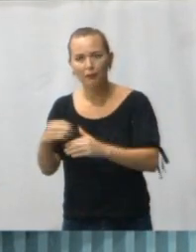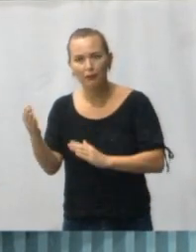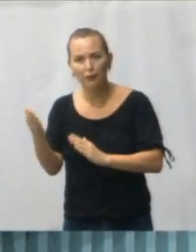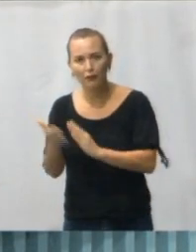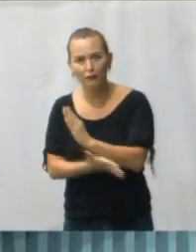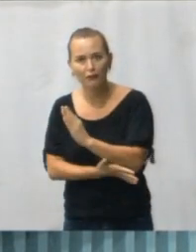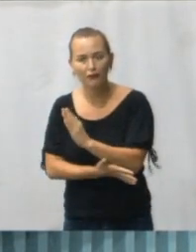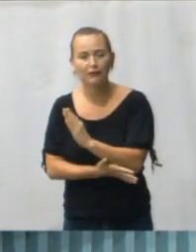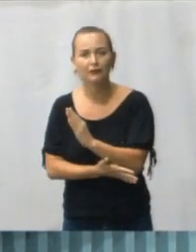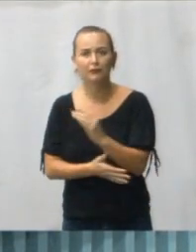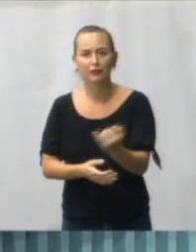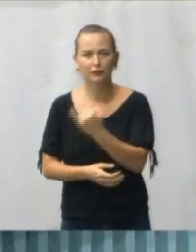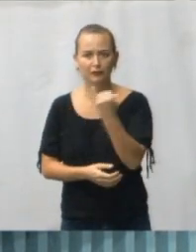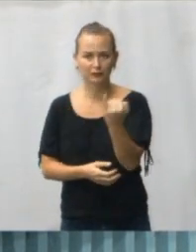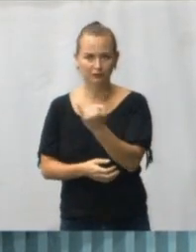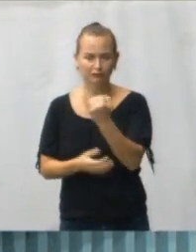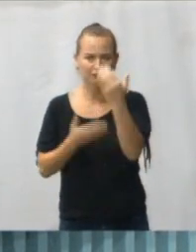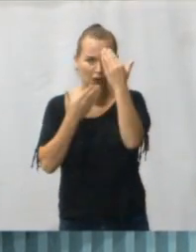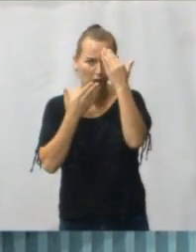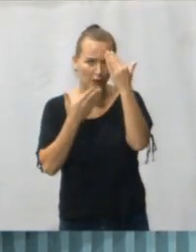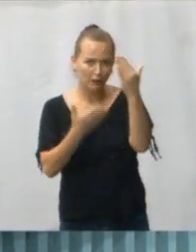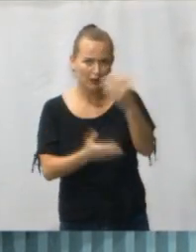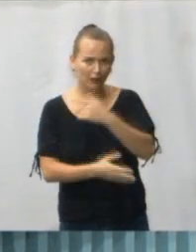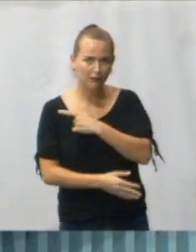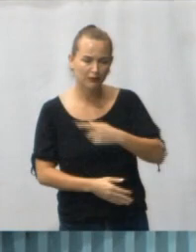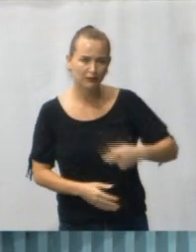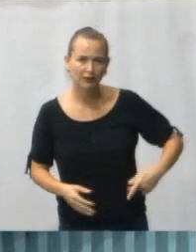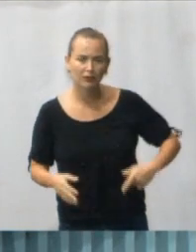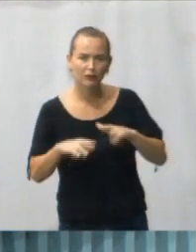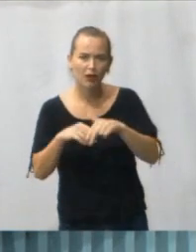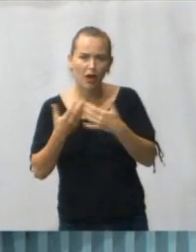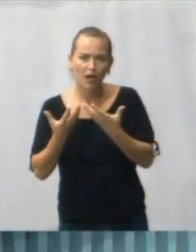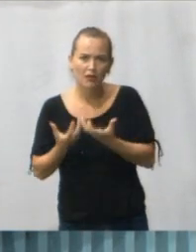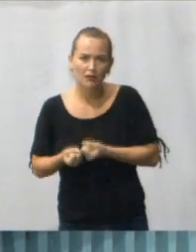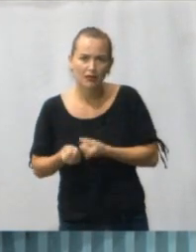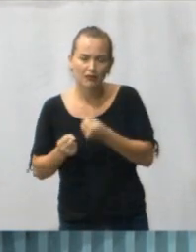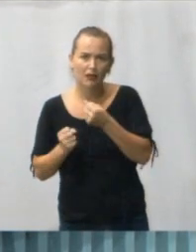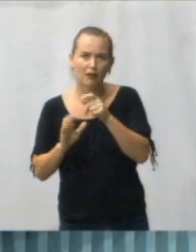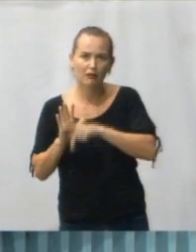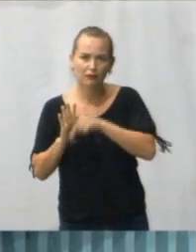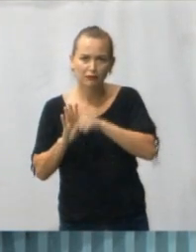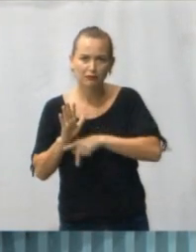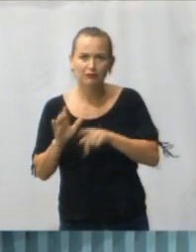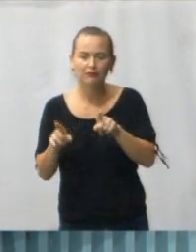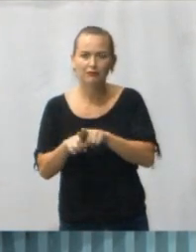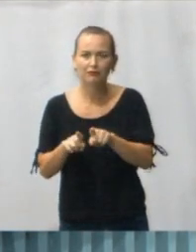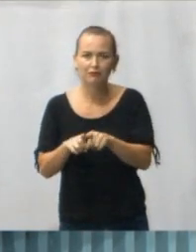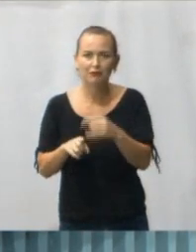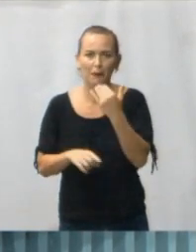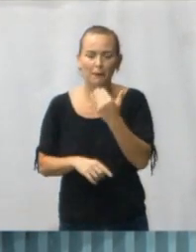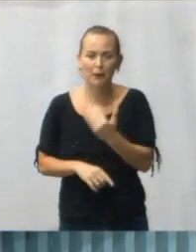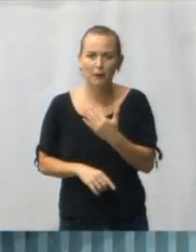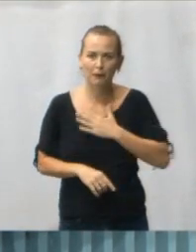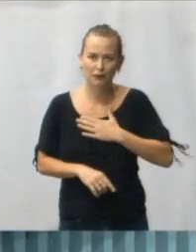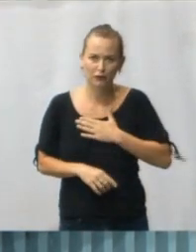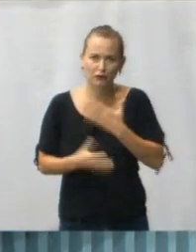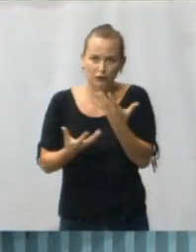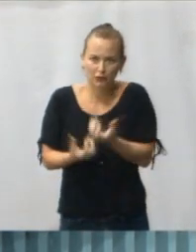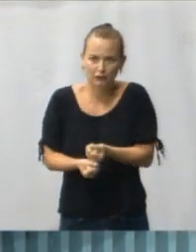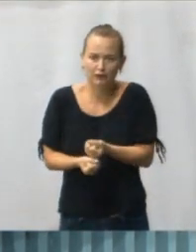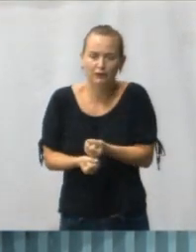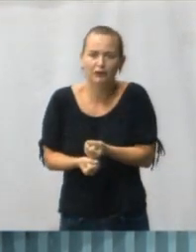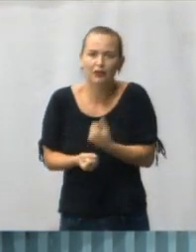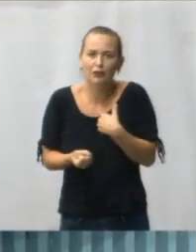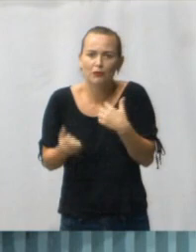por acolher o projeto e esse pedido do vereador Maurício Leite. Me sinto feliz e representado por vocês nesta casa e